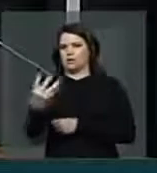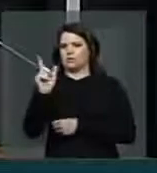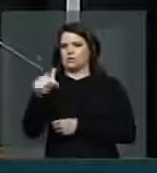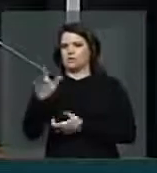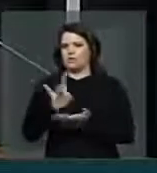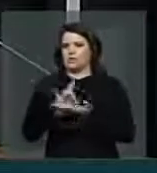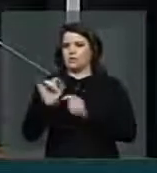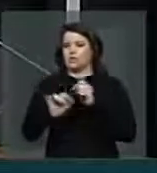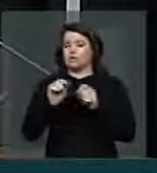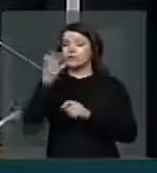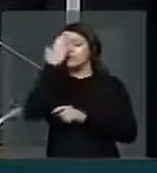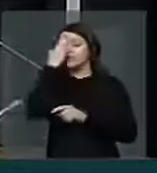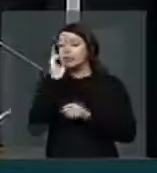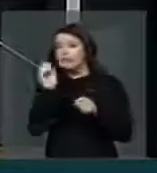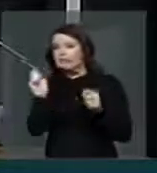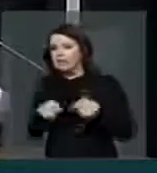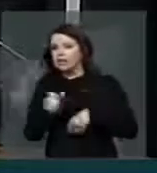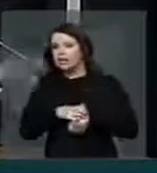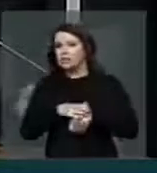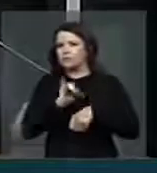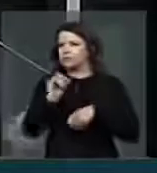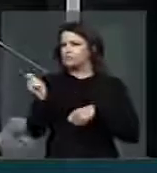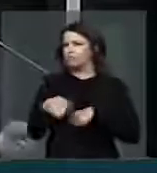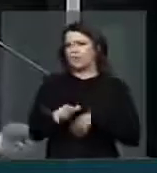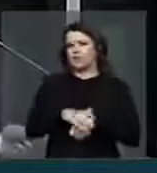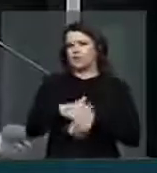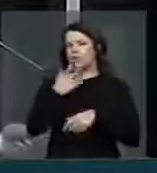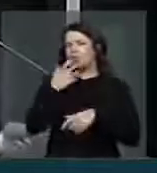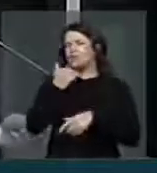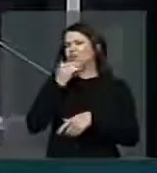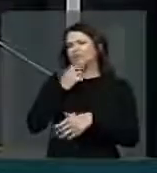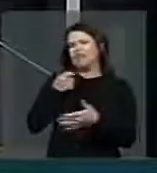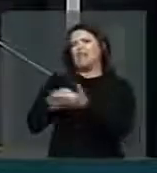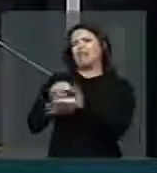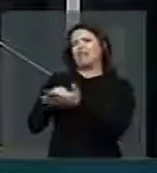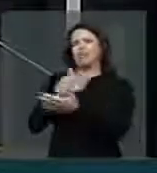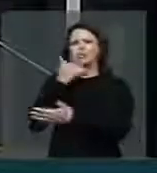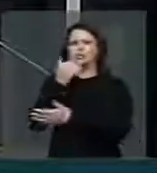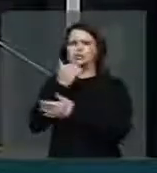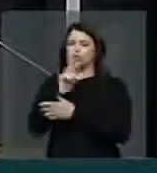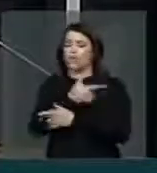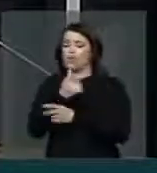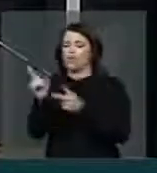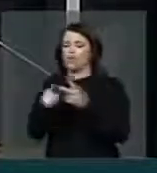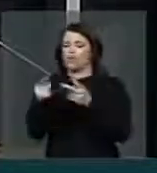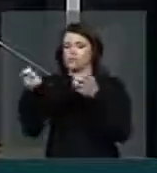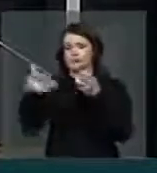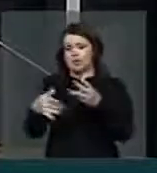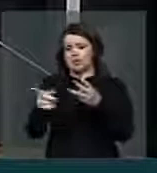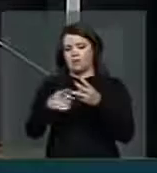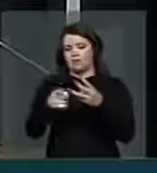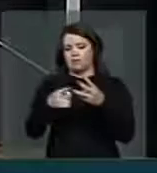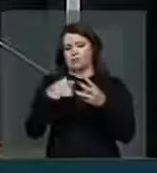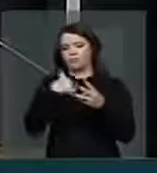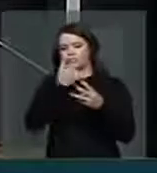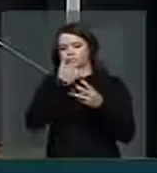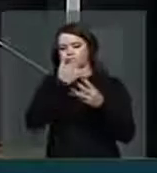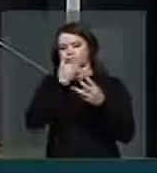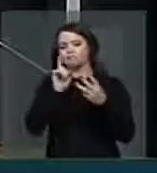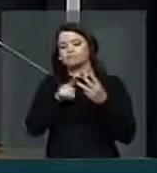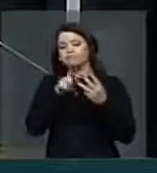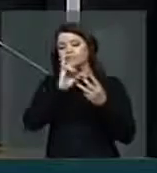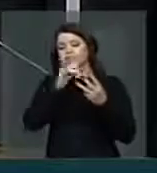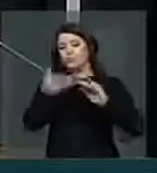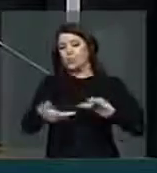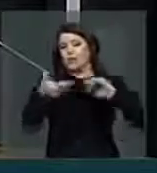2014, é se dá tempo ou não dá tempo. Se não der tempo, não adianta forçar a barra. O outro argumento também, desculpe, são dois, aliás, é se o Congresso